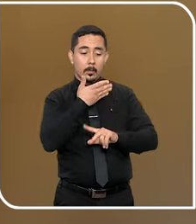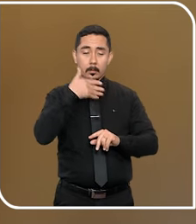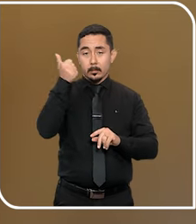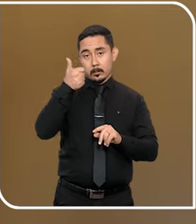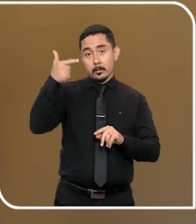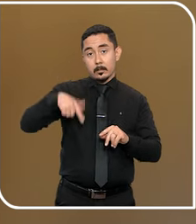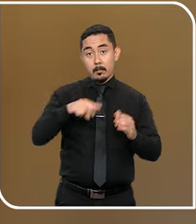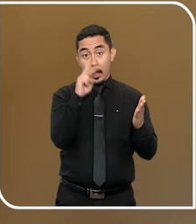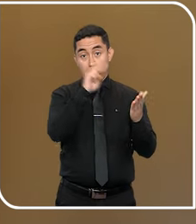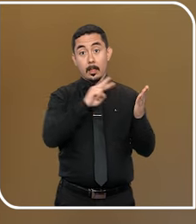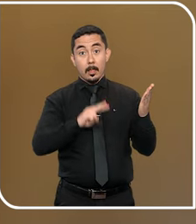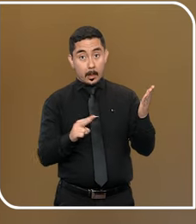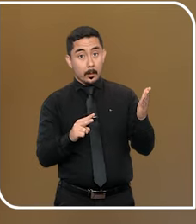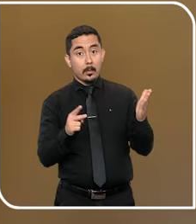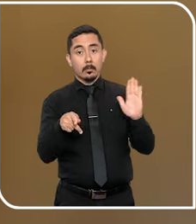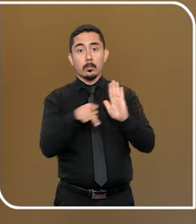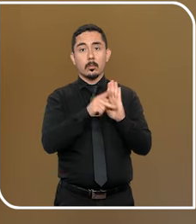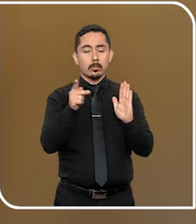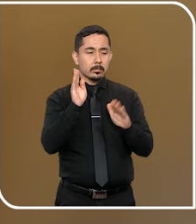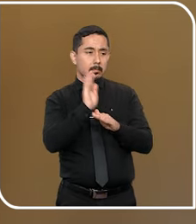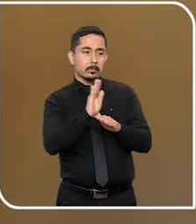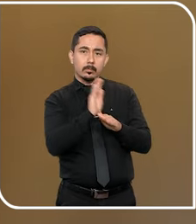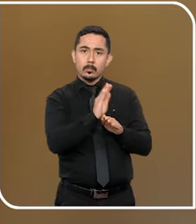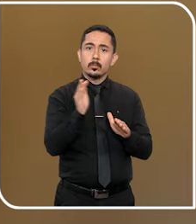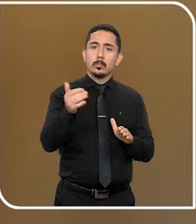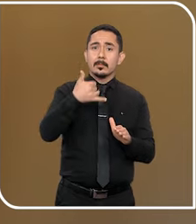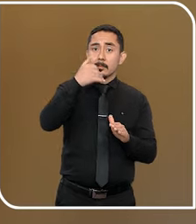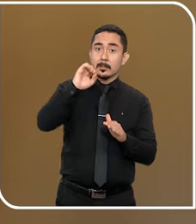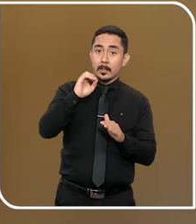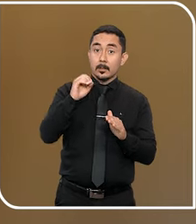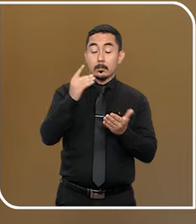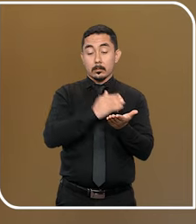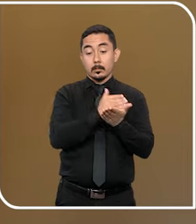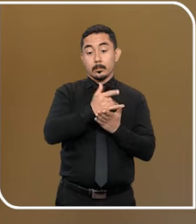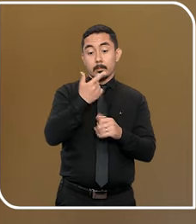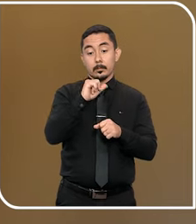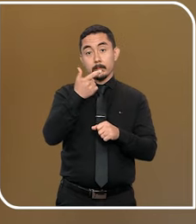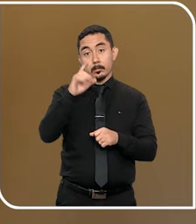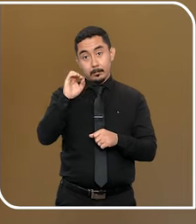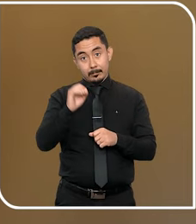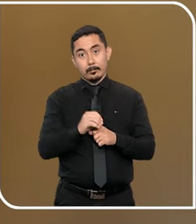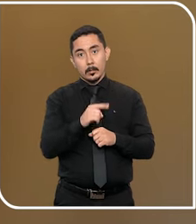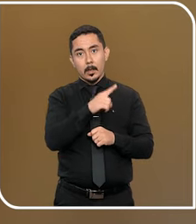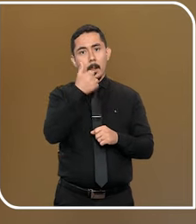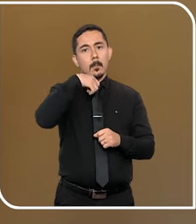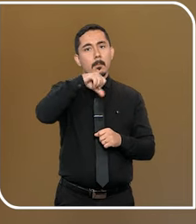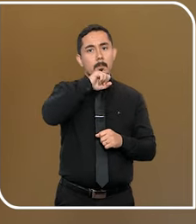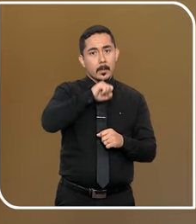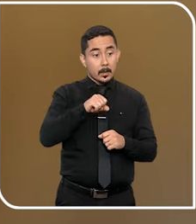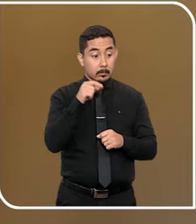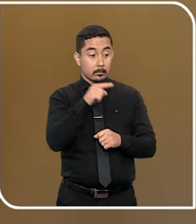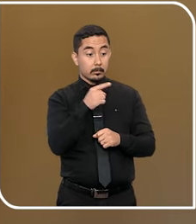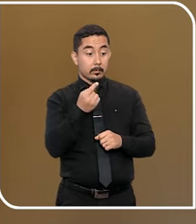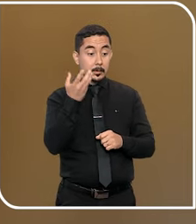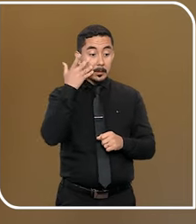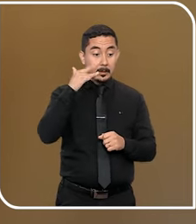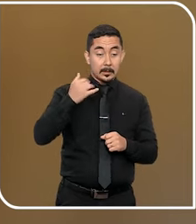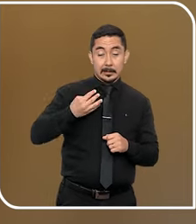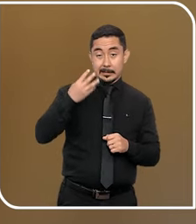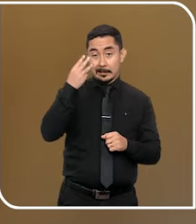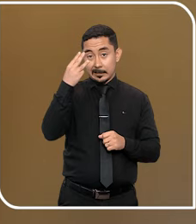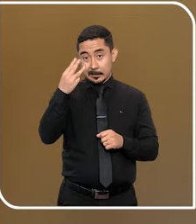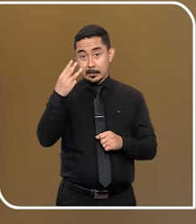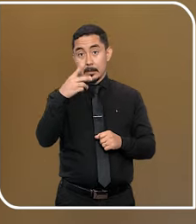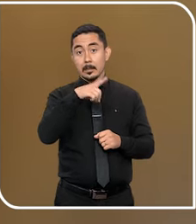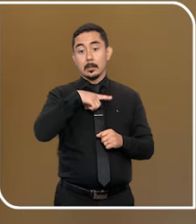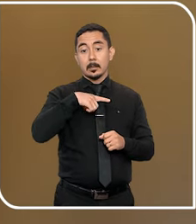Leia clube de leitura virtual terapêutico com 10 edições desde 2020 é mãe de três crianças seu filho mais novo